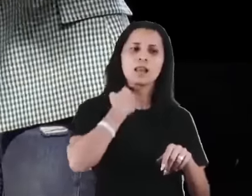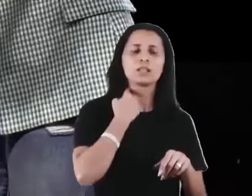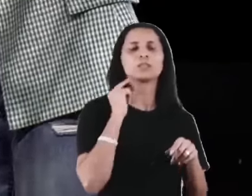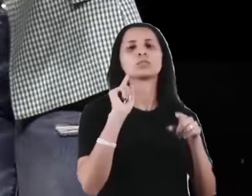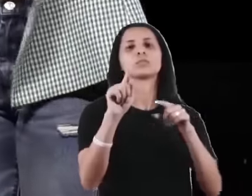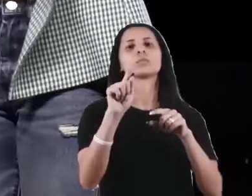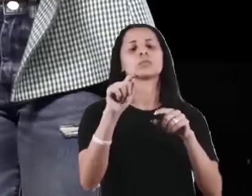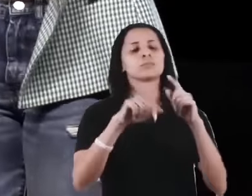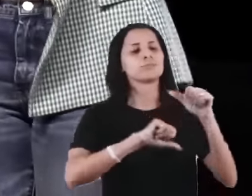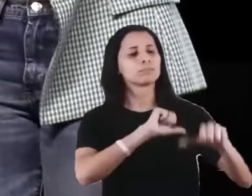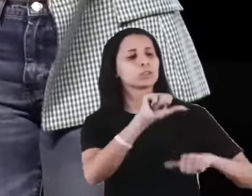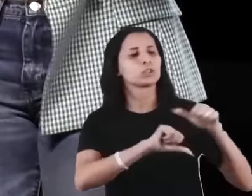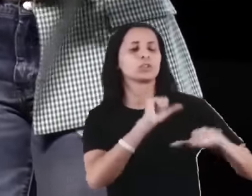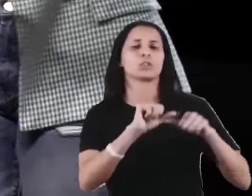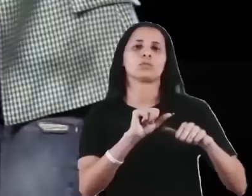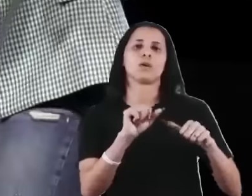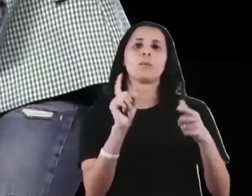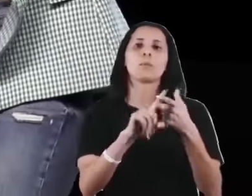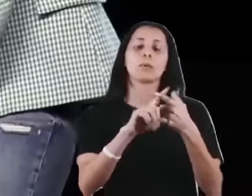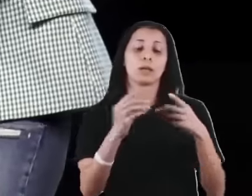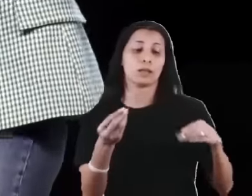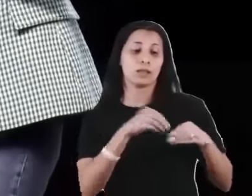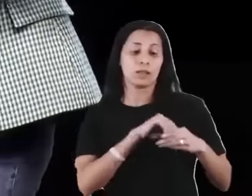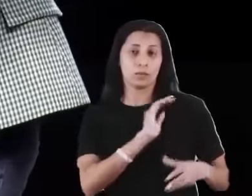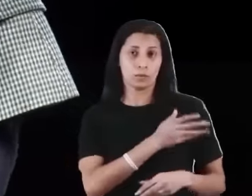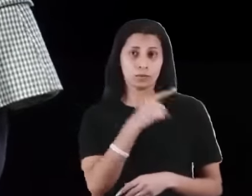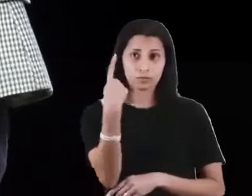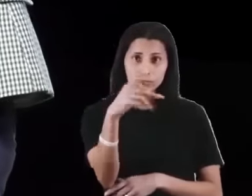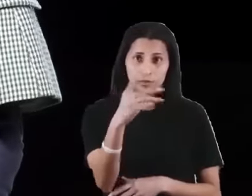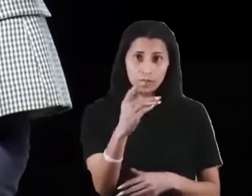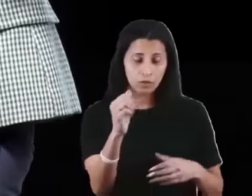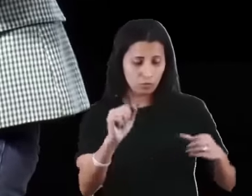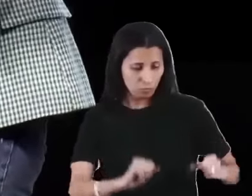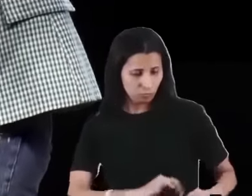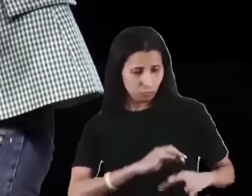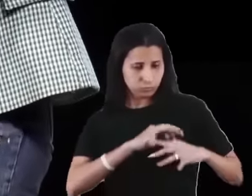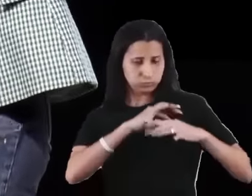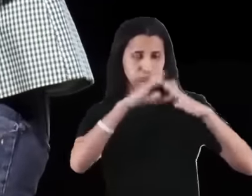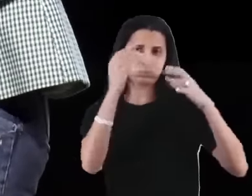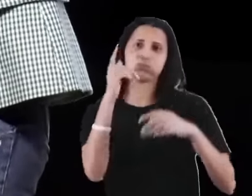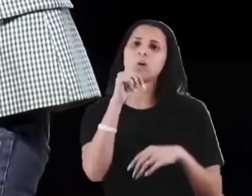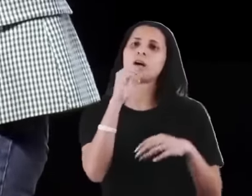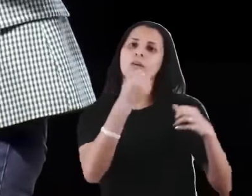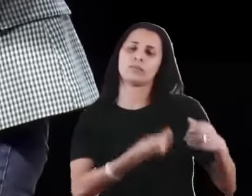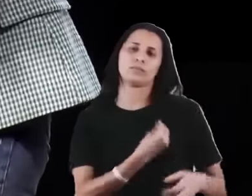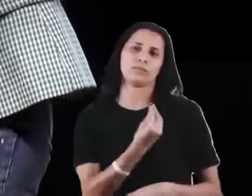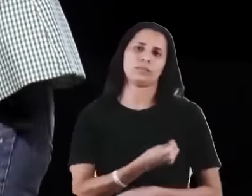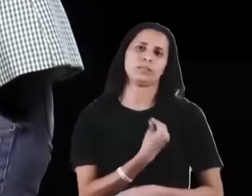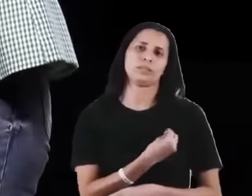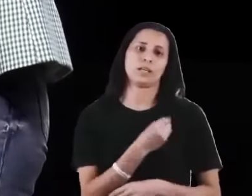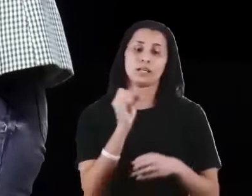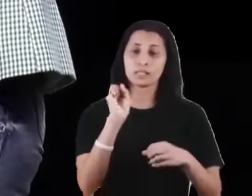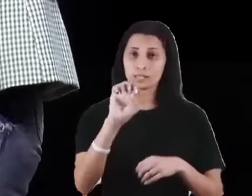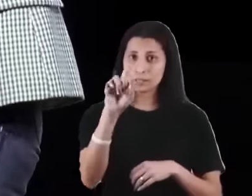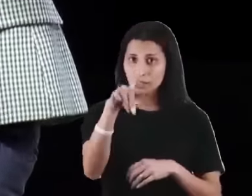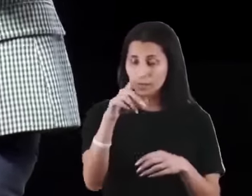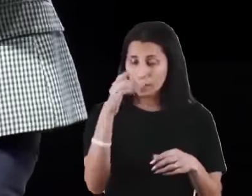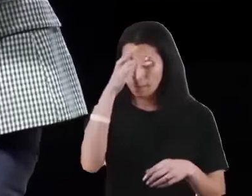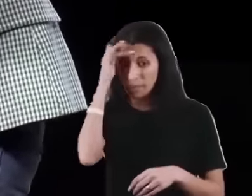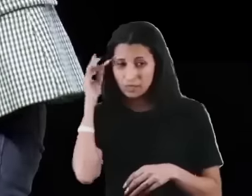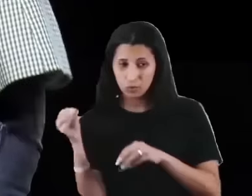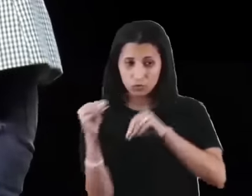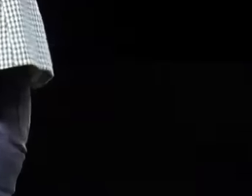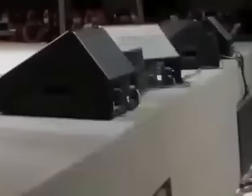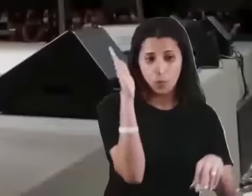seu interior fluirão rios de águas vivas túnel interior fluirão rios de água viva jogou para o mal eu boto para fora